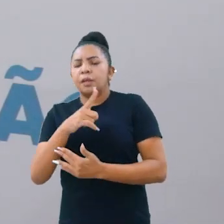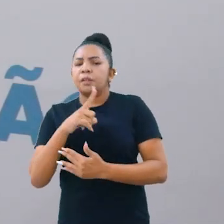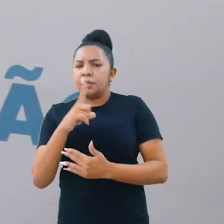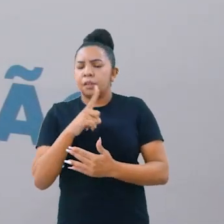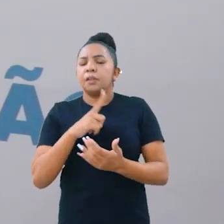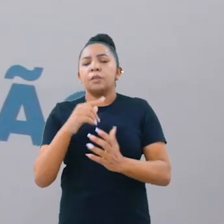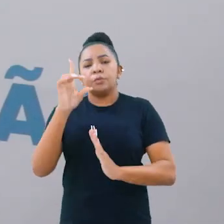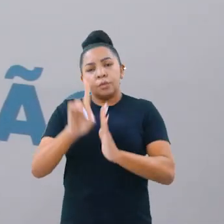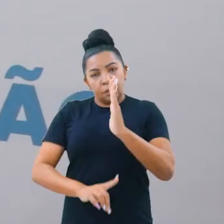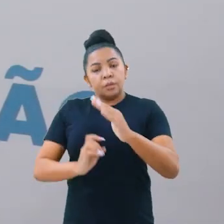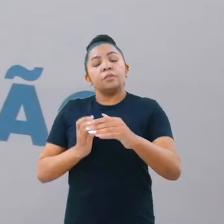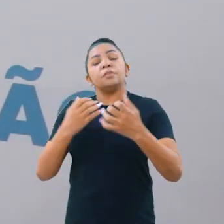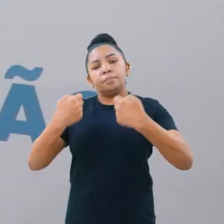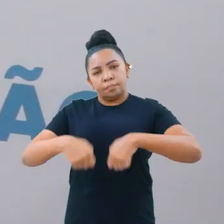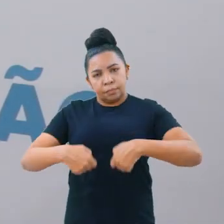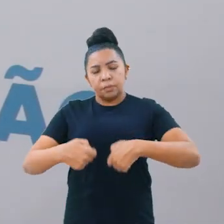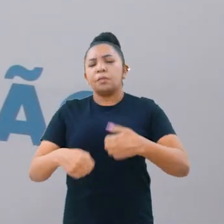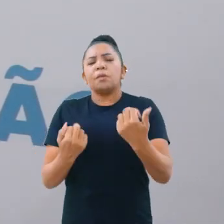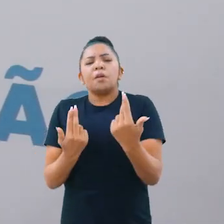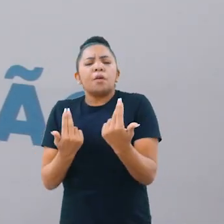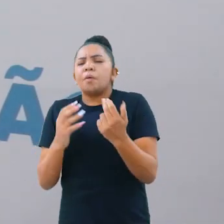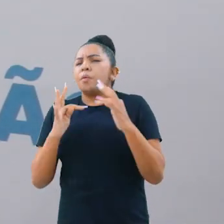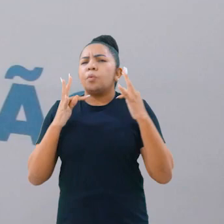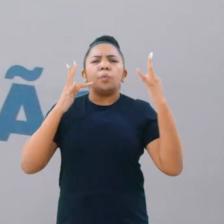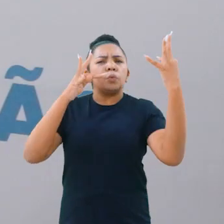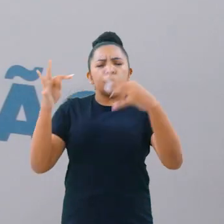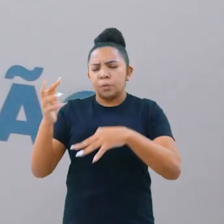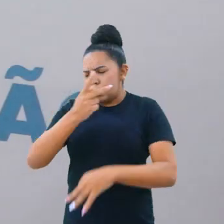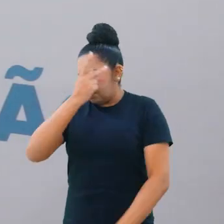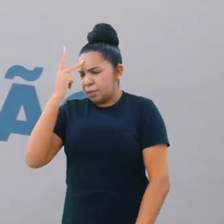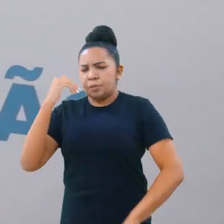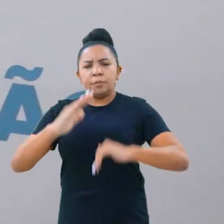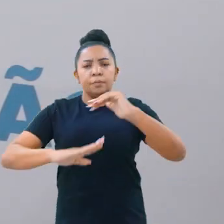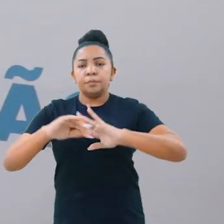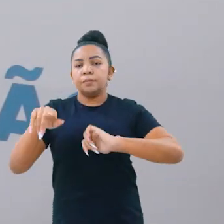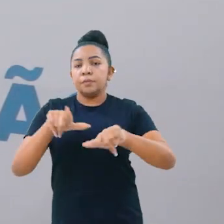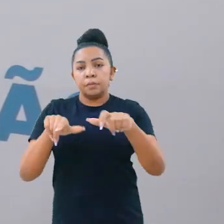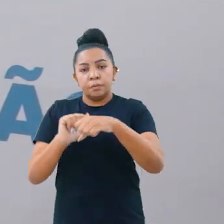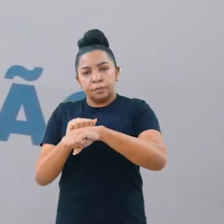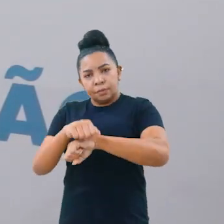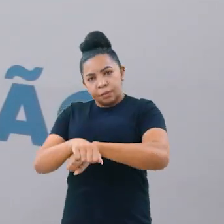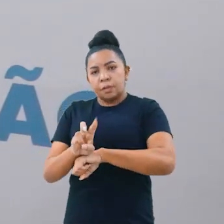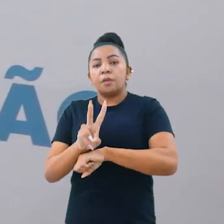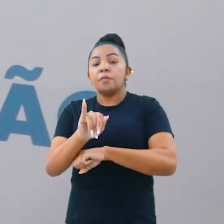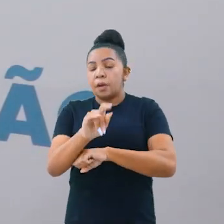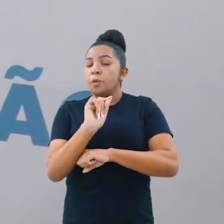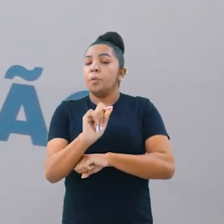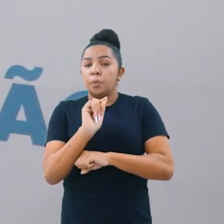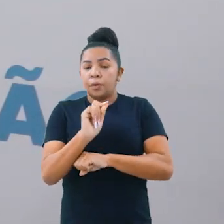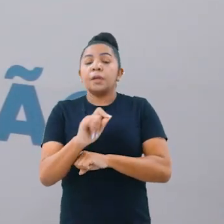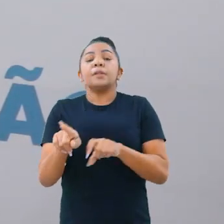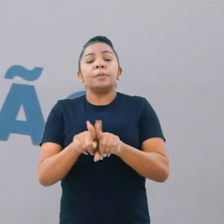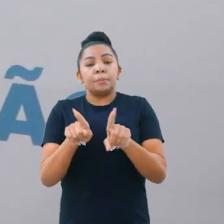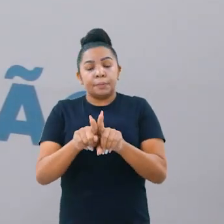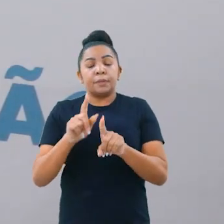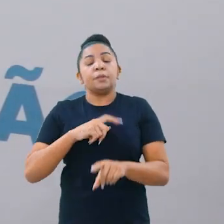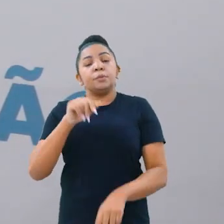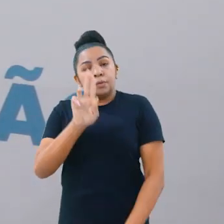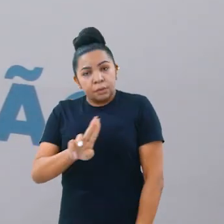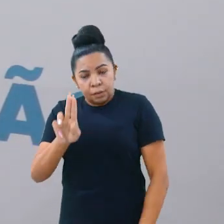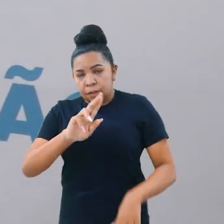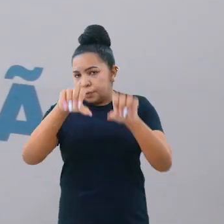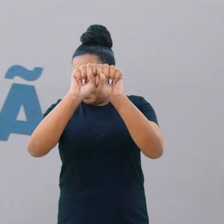do processo, né, vão ter o acesso necessariamente. Ou seja, de uma forma geral, todos os servidores da universidade